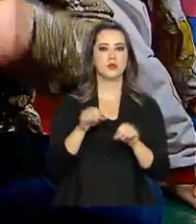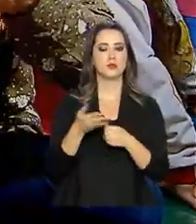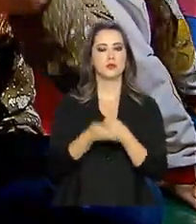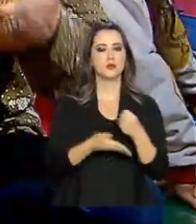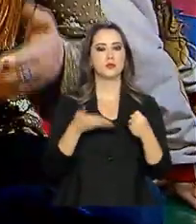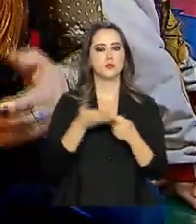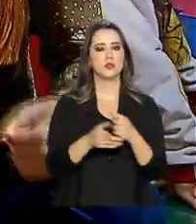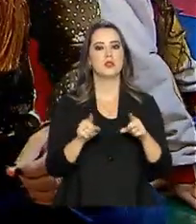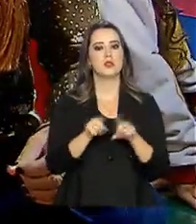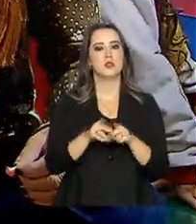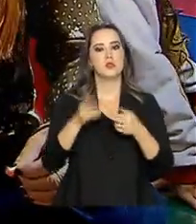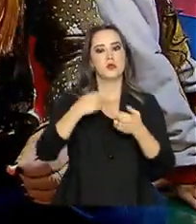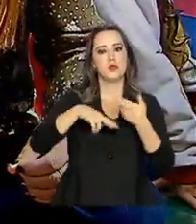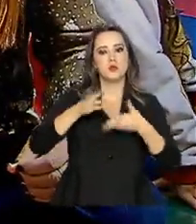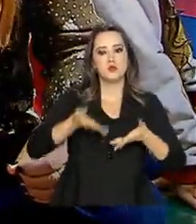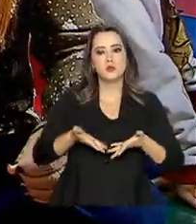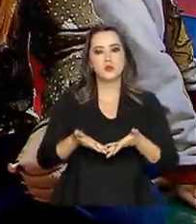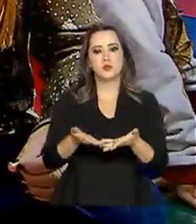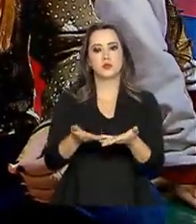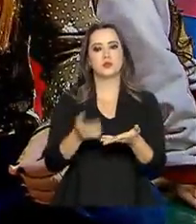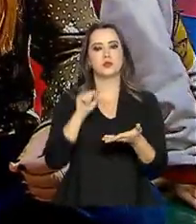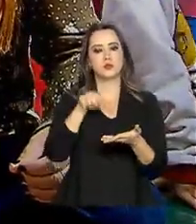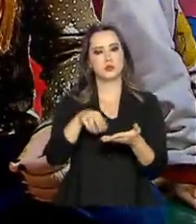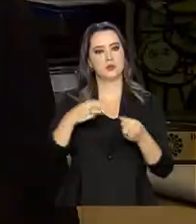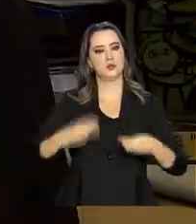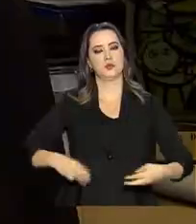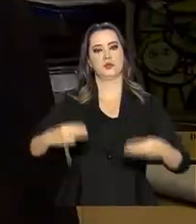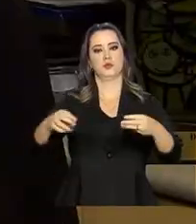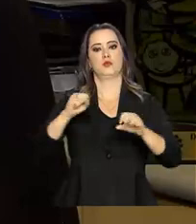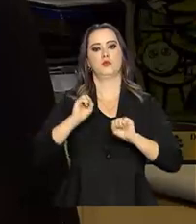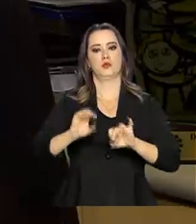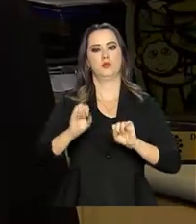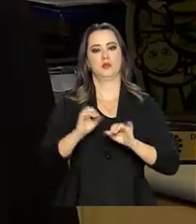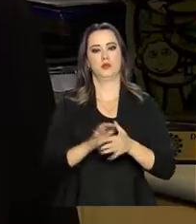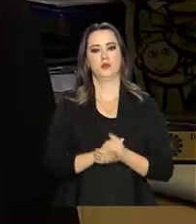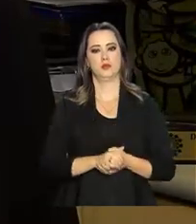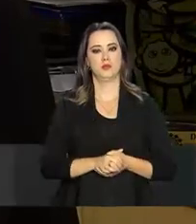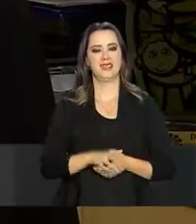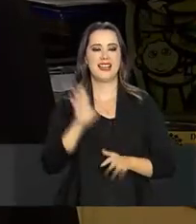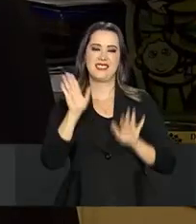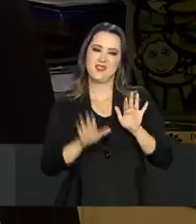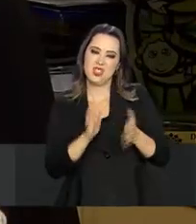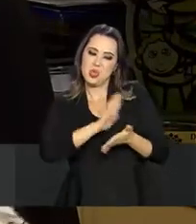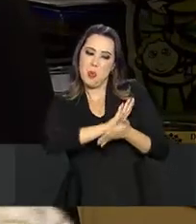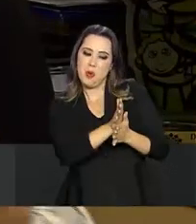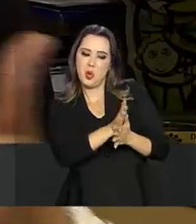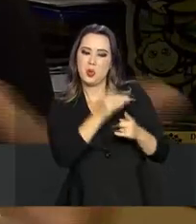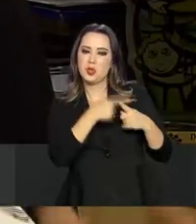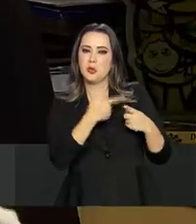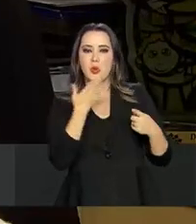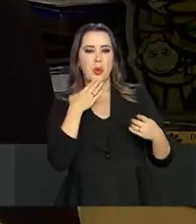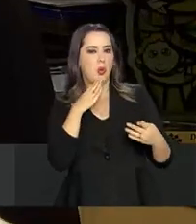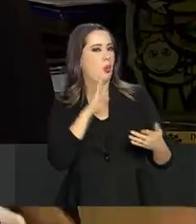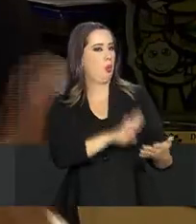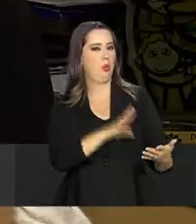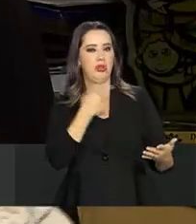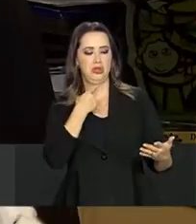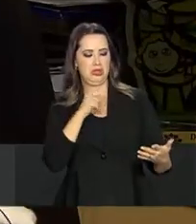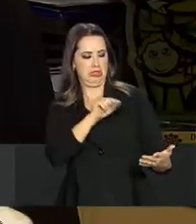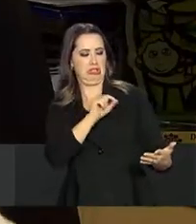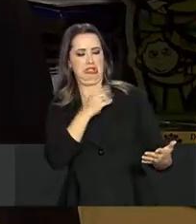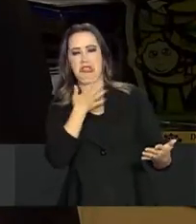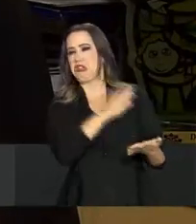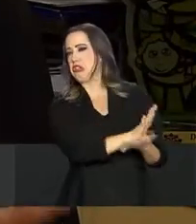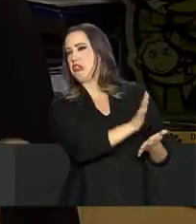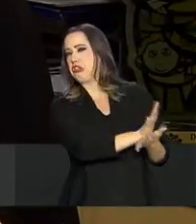serão premiados pelo ministério da educação muitas vezes o preconceito se dá por conta do desconhecimento é quem são